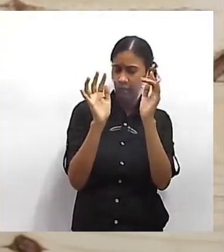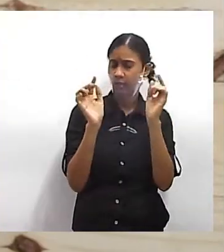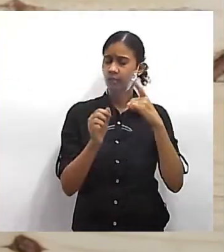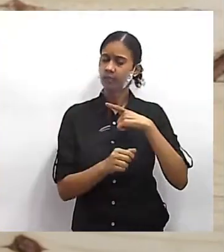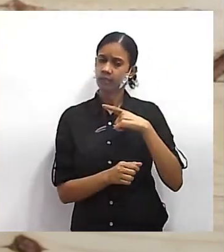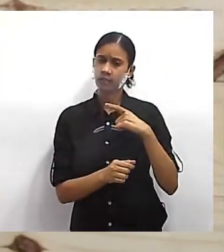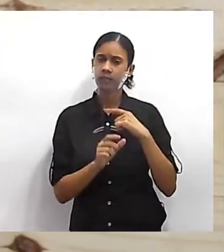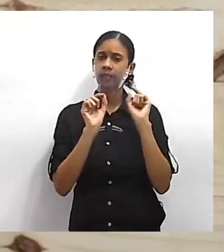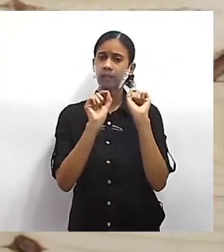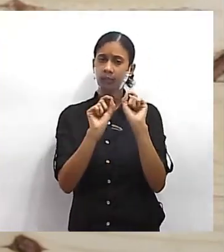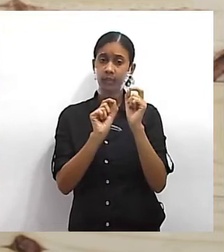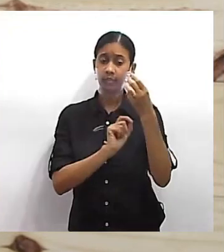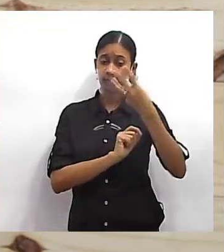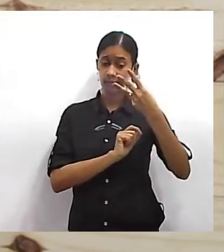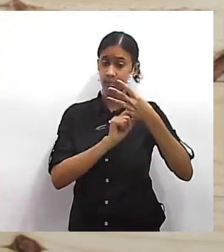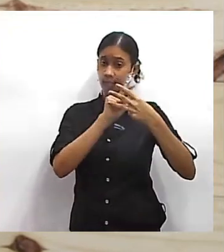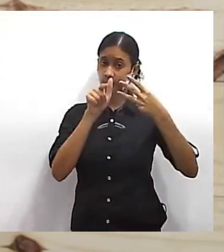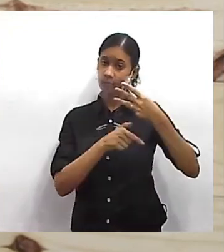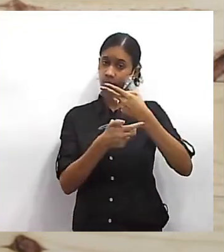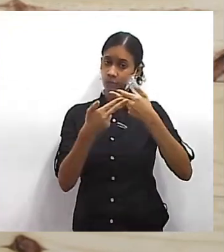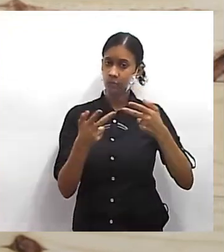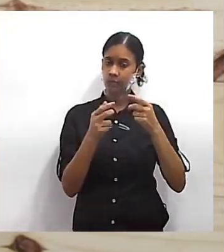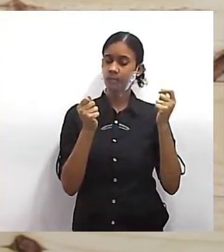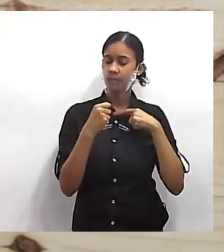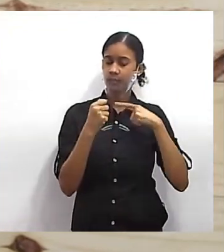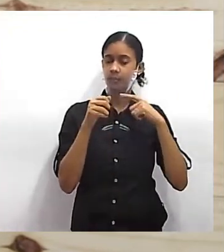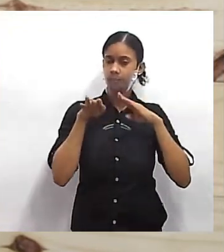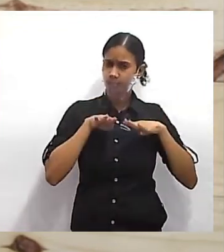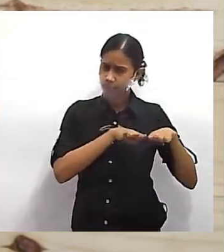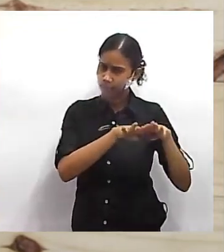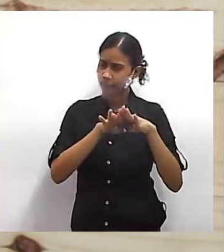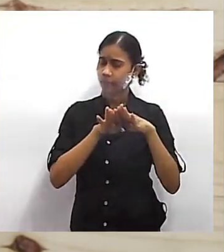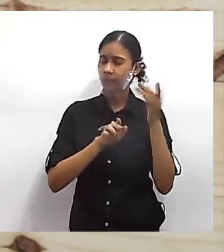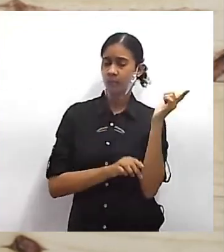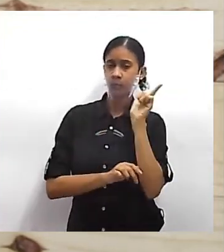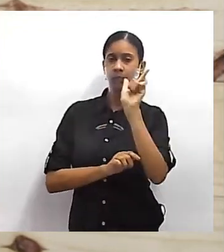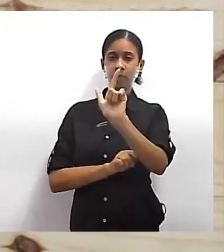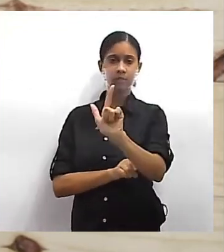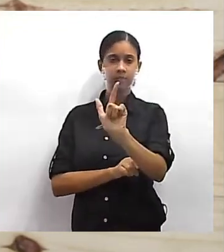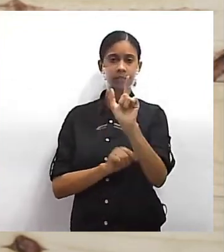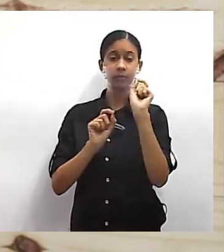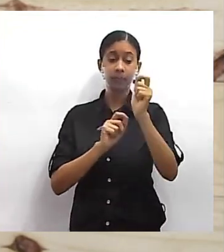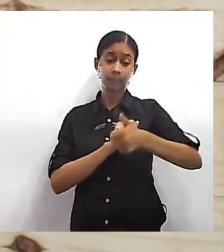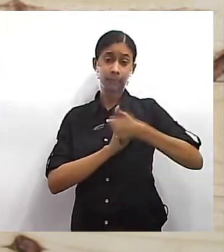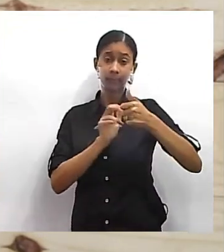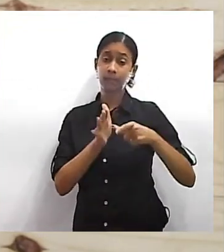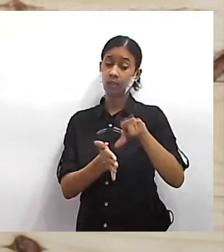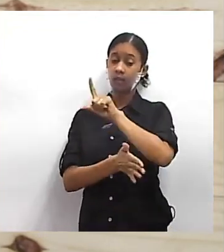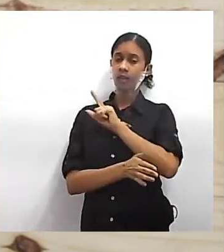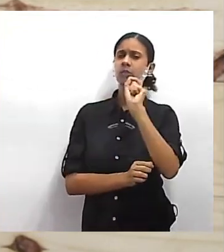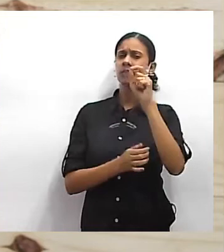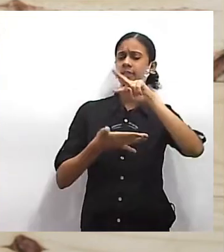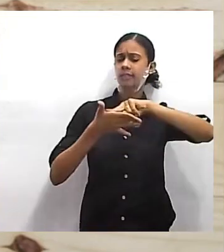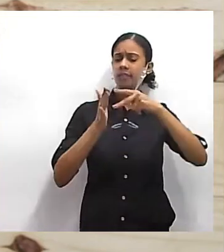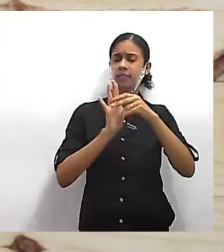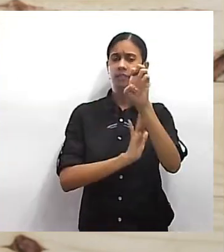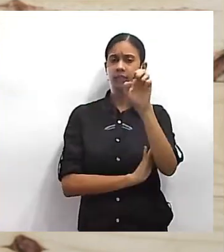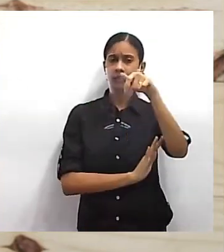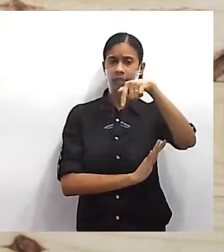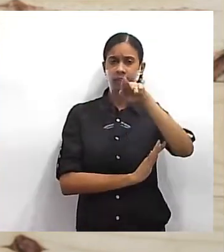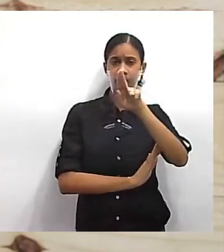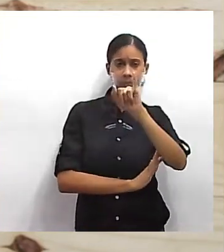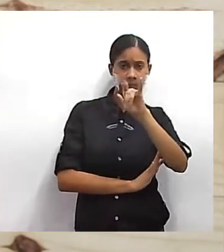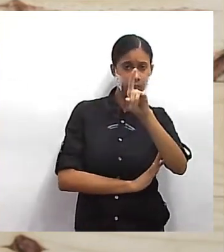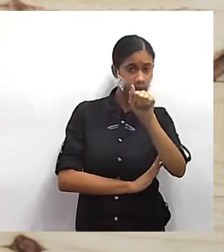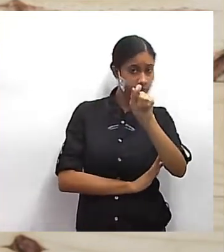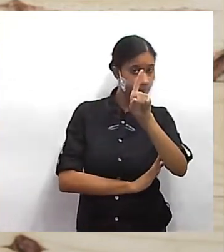pontos para alcançar um princípio de equidade. Antes de mais nada, é bom se estabelecer o que é equidade. Equidade é diferente